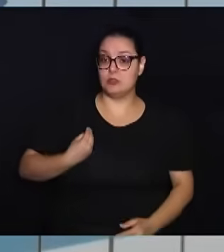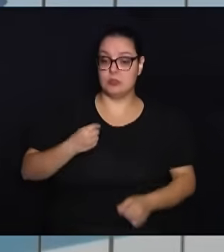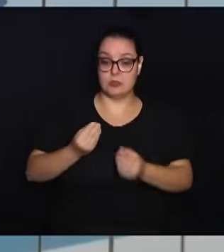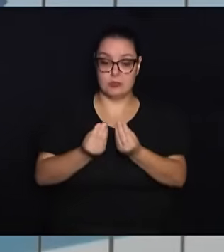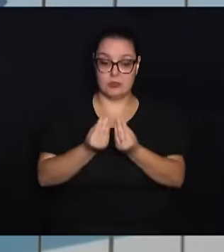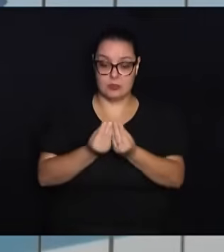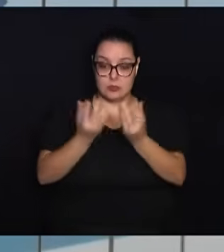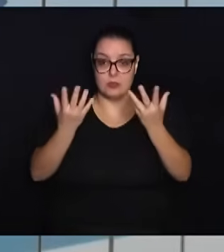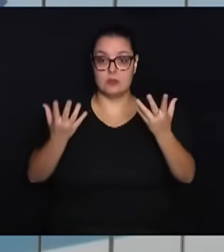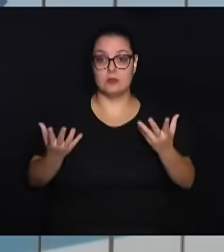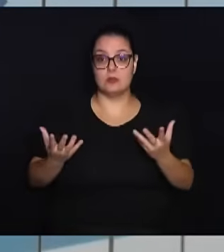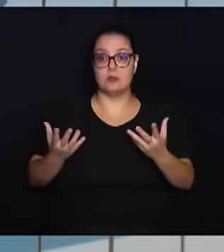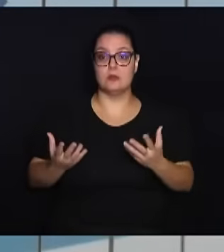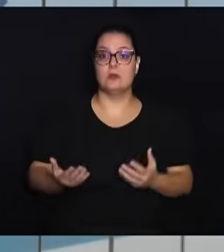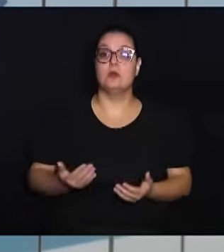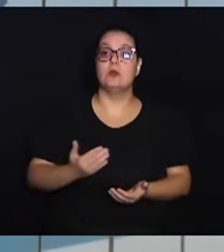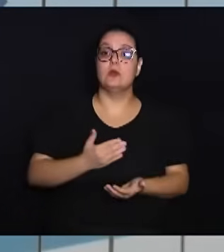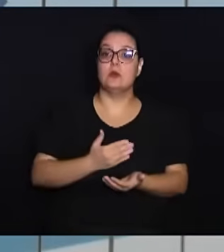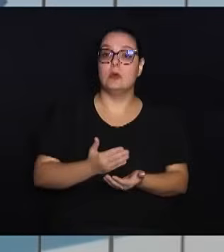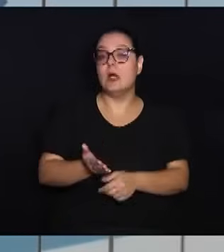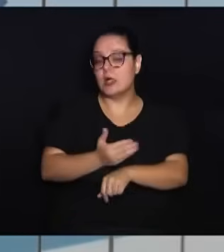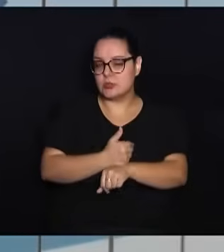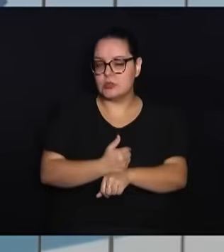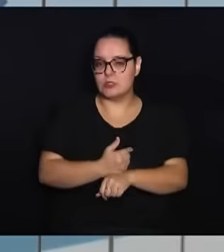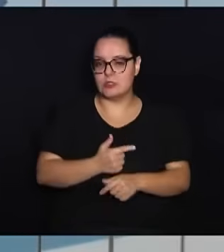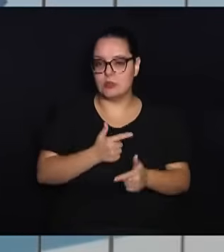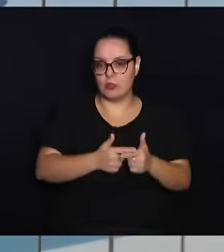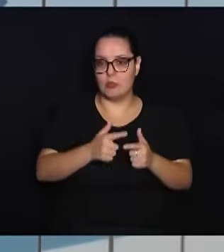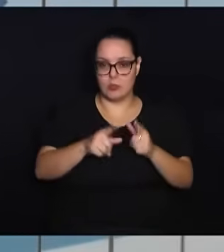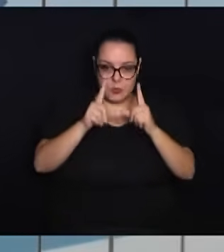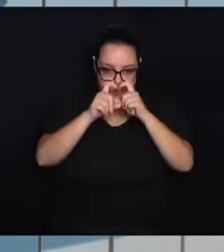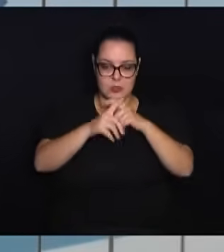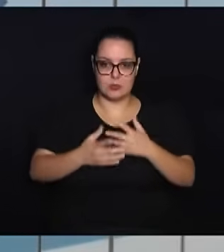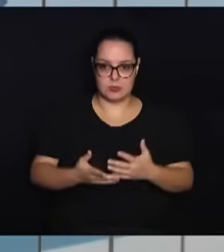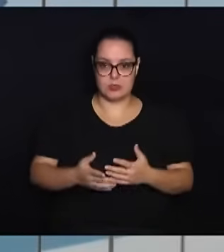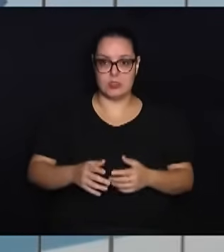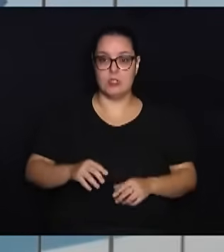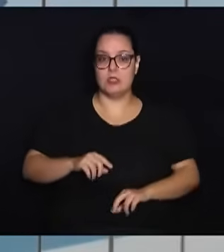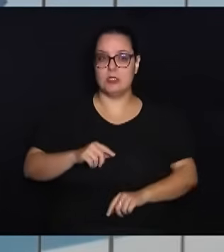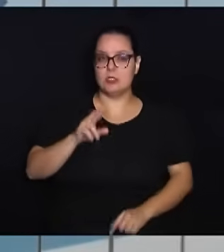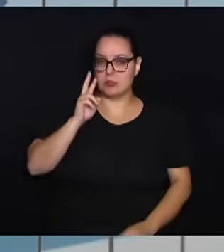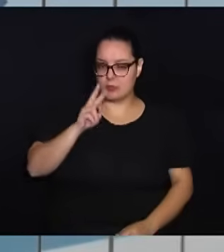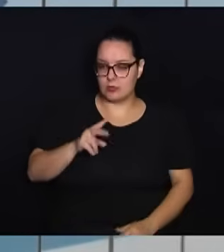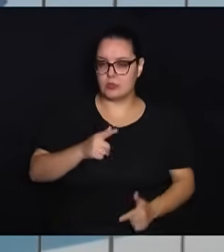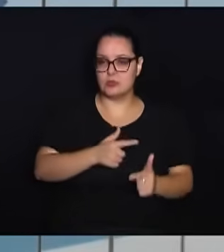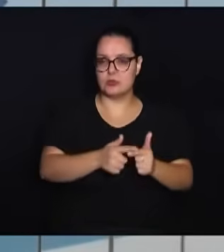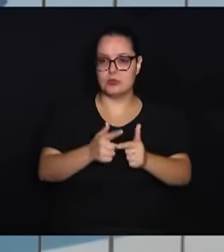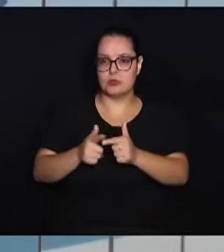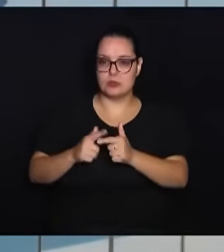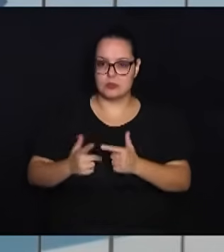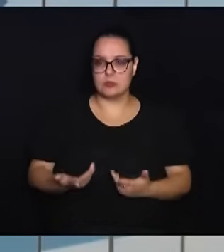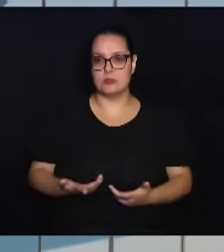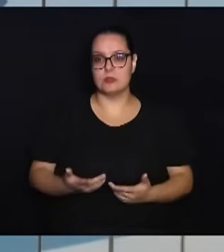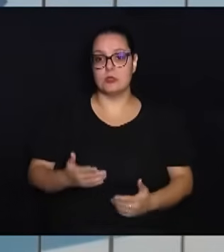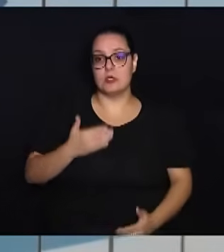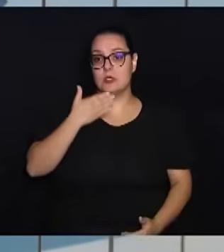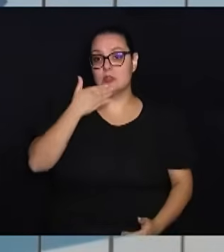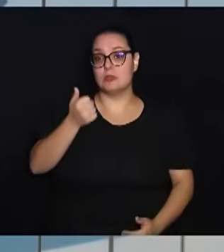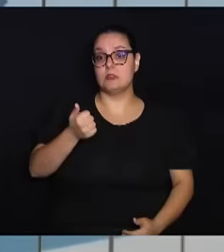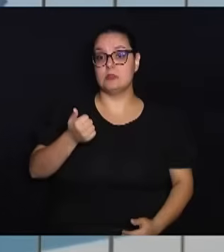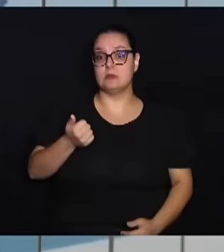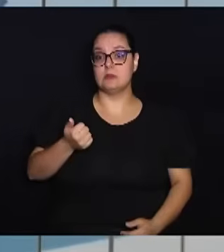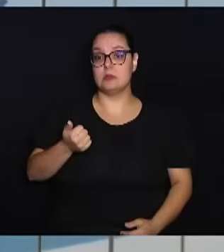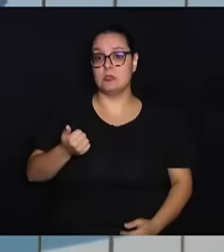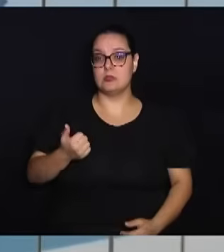milagre, passaram por adversidades. Então eu vejo que as adversidades, elas são as melhores